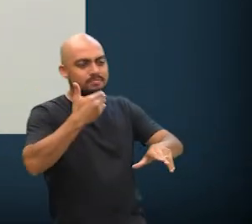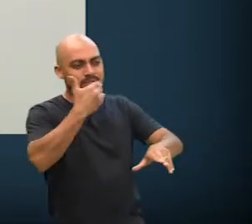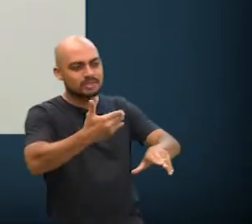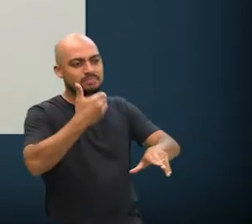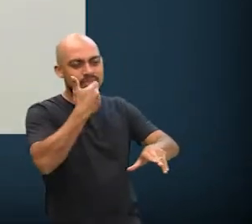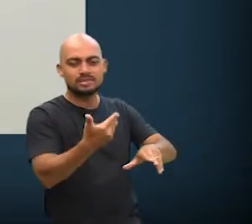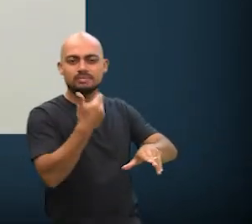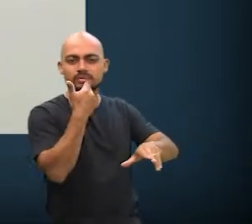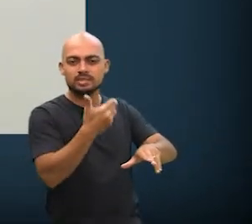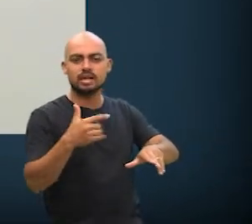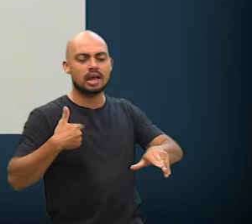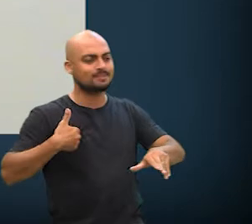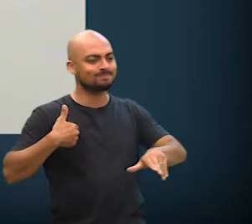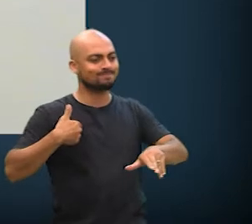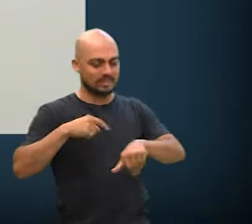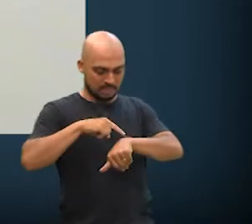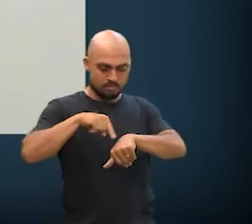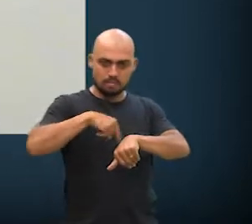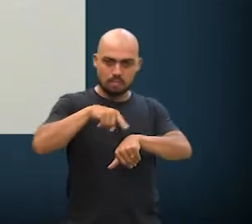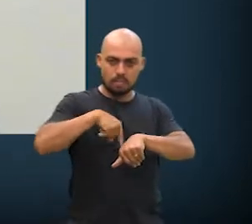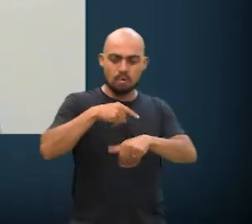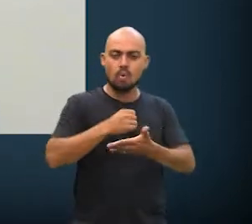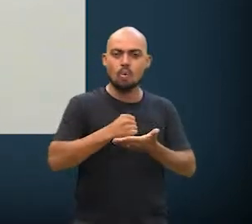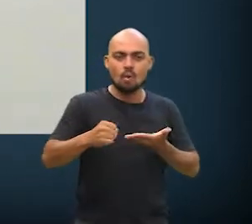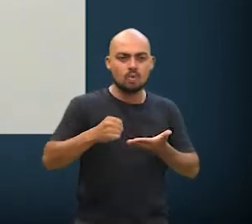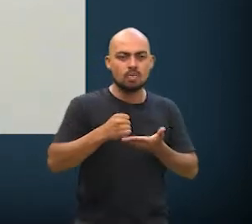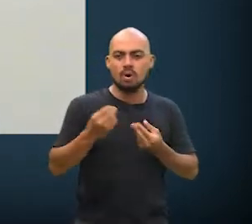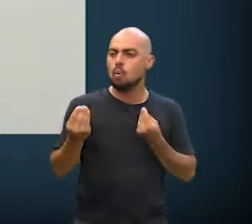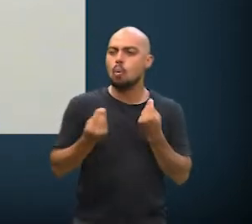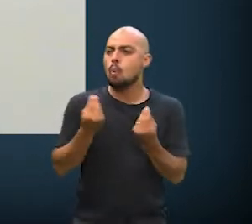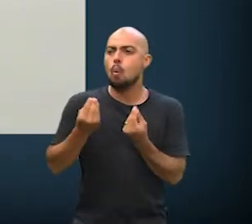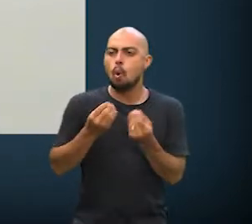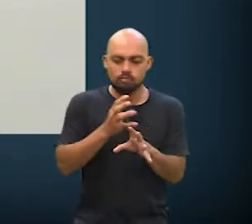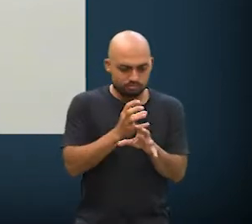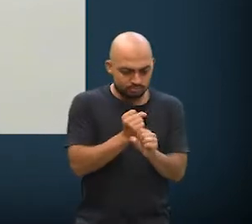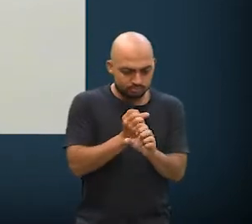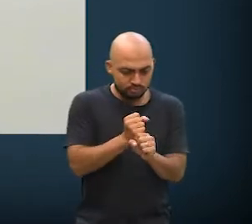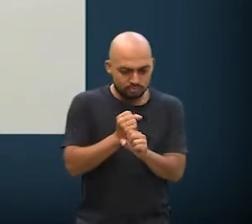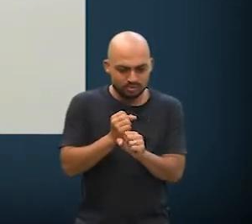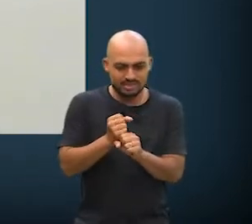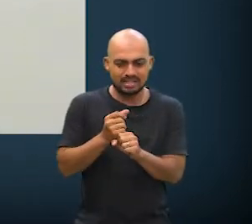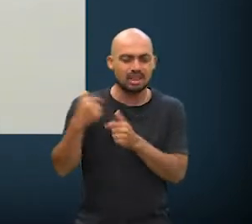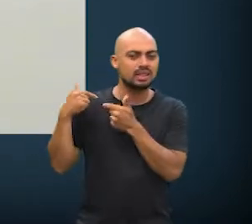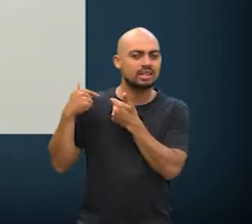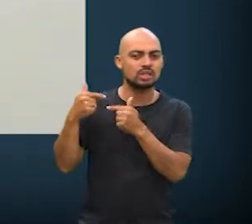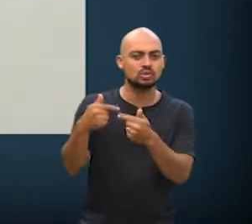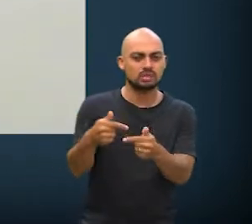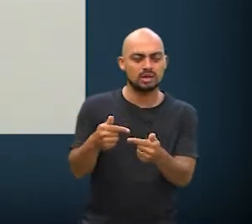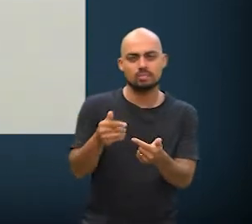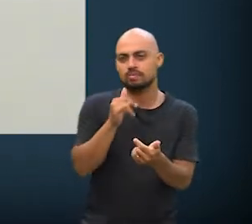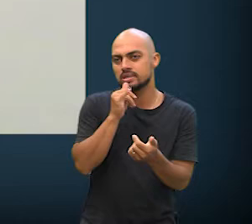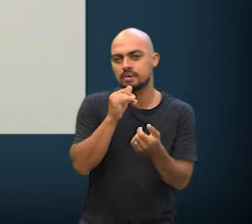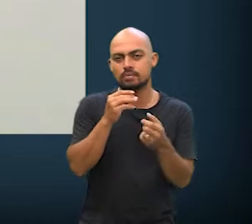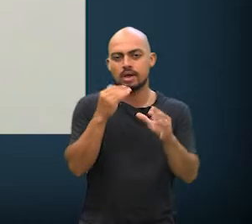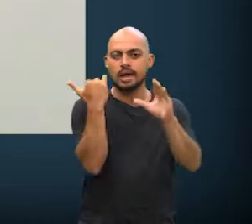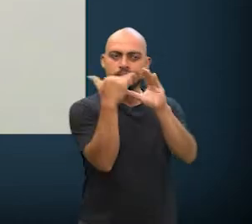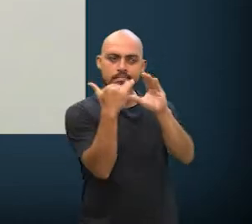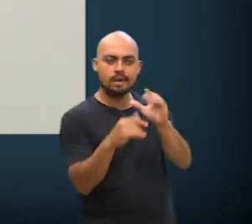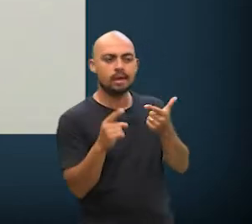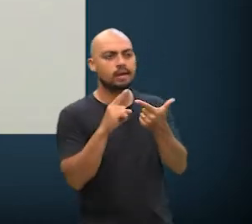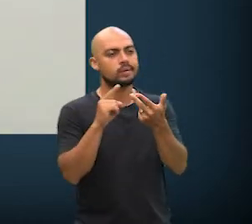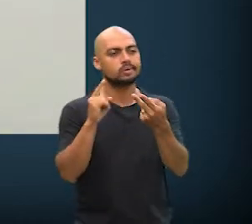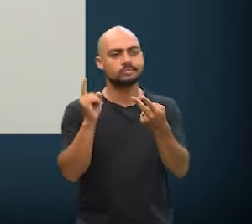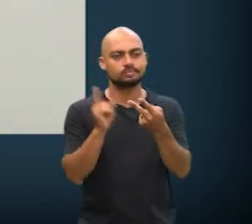e a gente despendia de um tempo muito grande para realizar essas cotações de maneira tradicional, né, seja através de e-mail, de telefonema ou